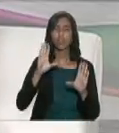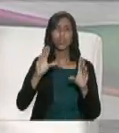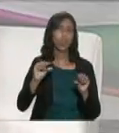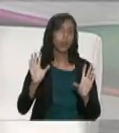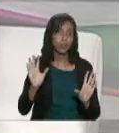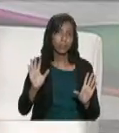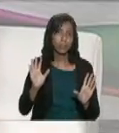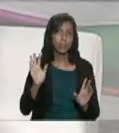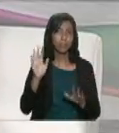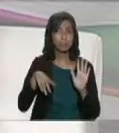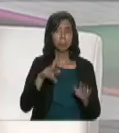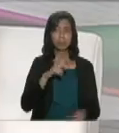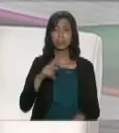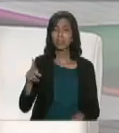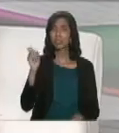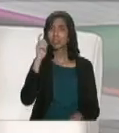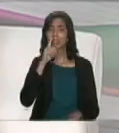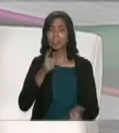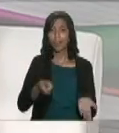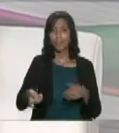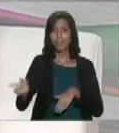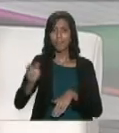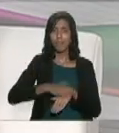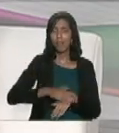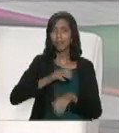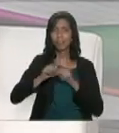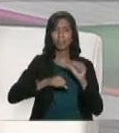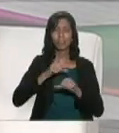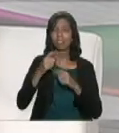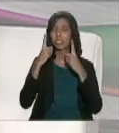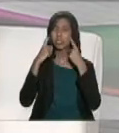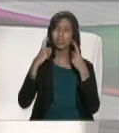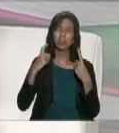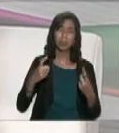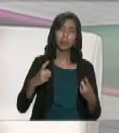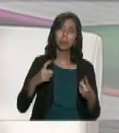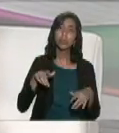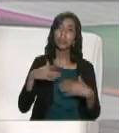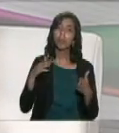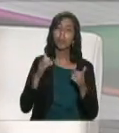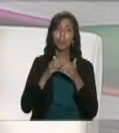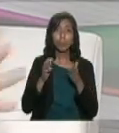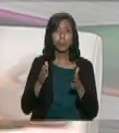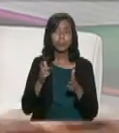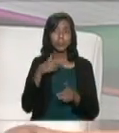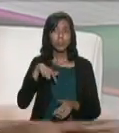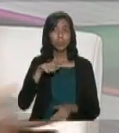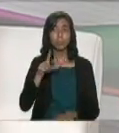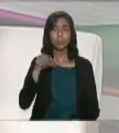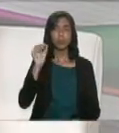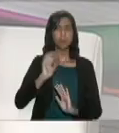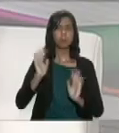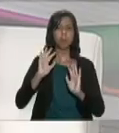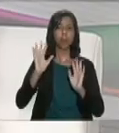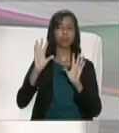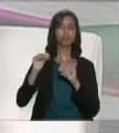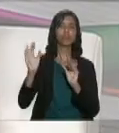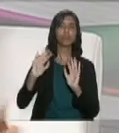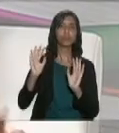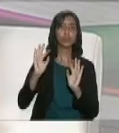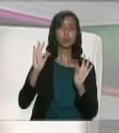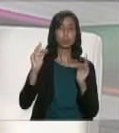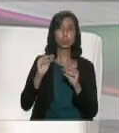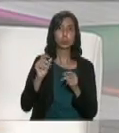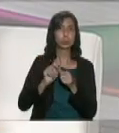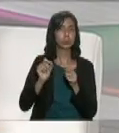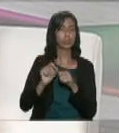né? As próprias professoras tinham dificuldade de trocar a fralda, ela chorava muito. Então, inicialmente, a gente não preferia nem fazer